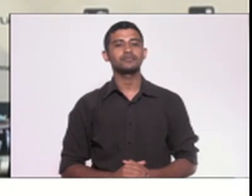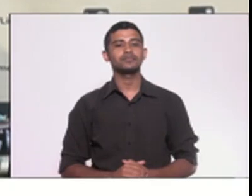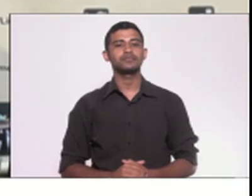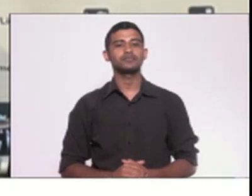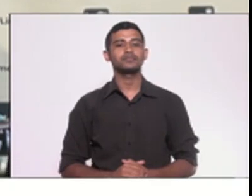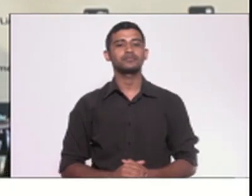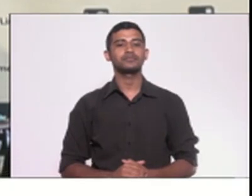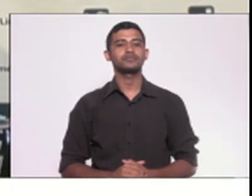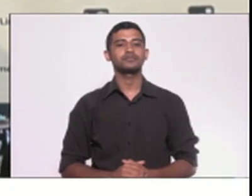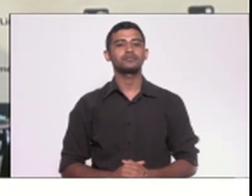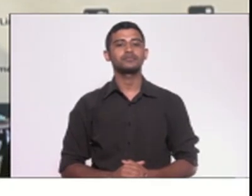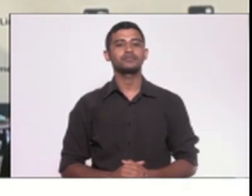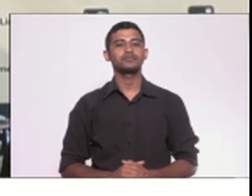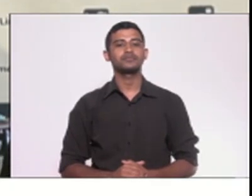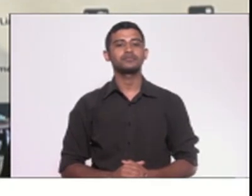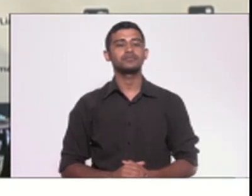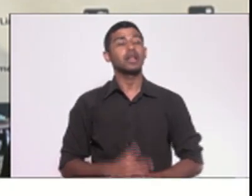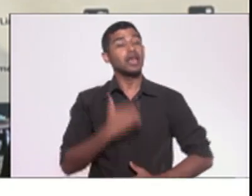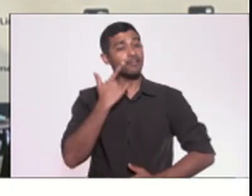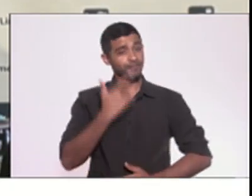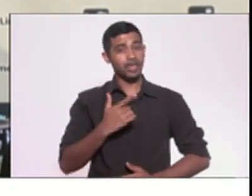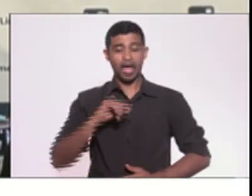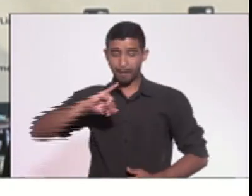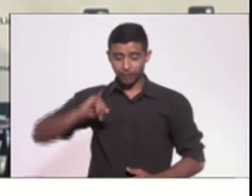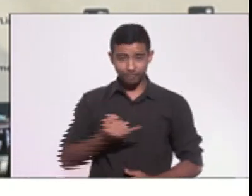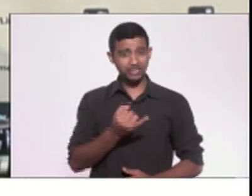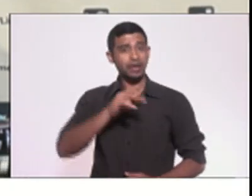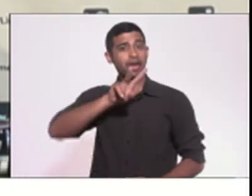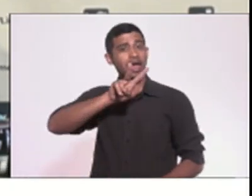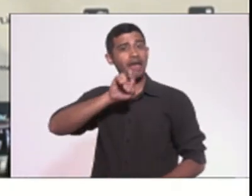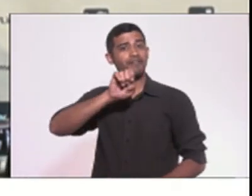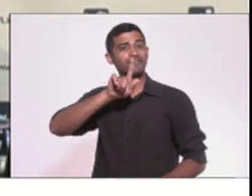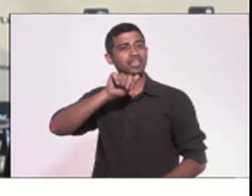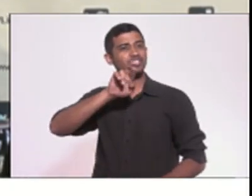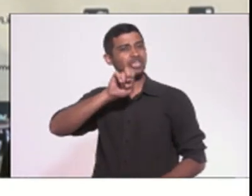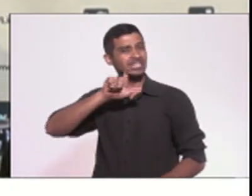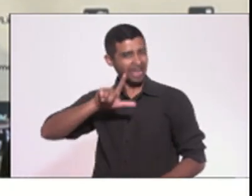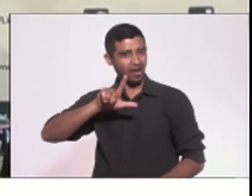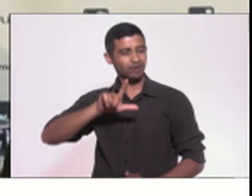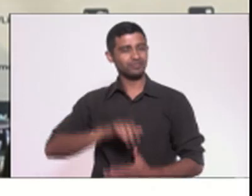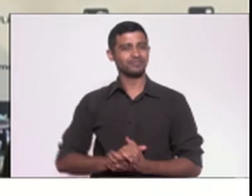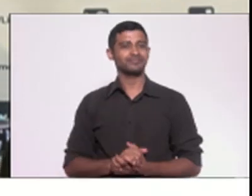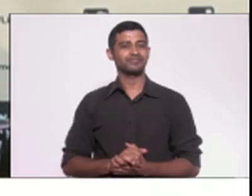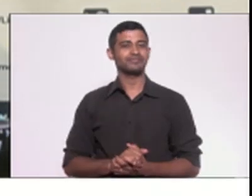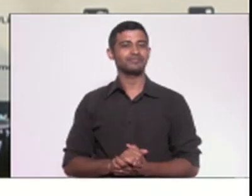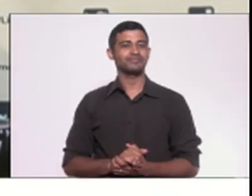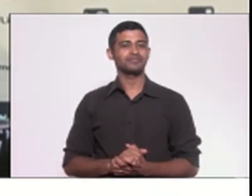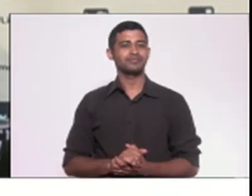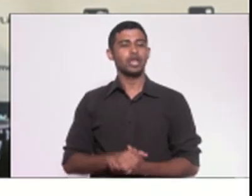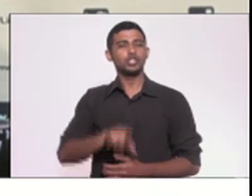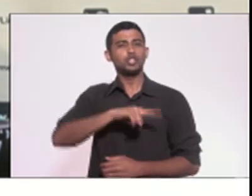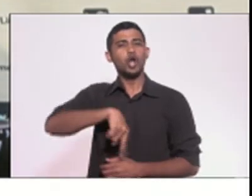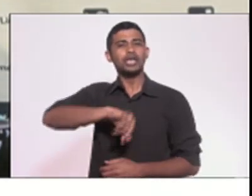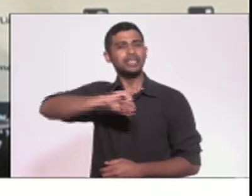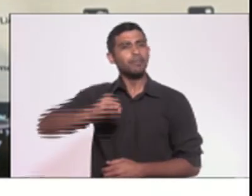A reciclagem do óleo vegetal para biodiesel. Nós utilizamos essa reciclagem para fazer